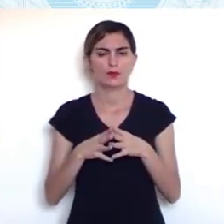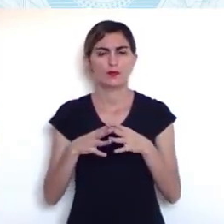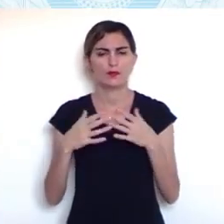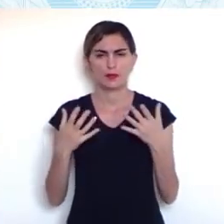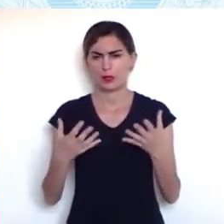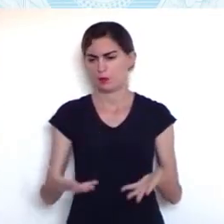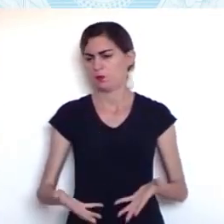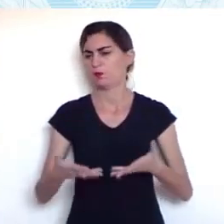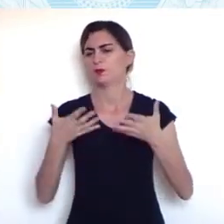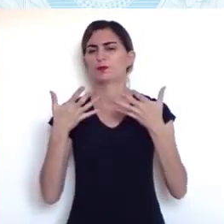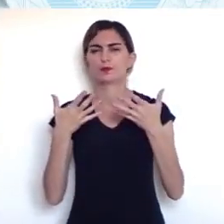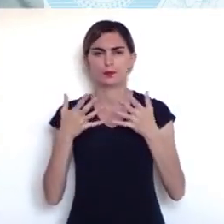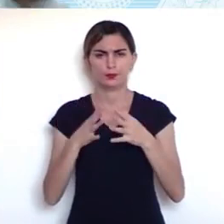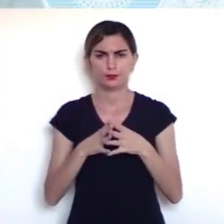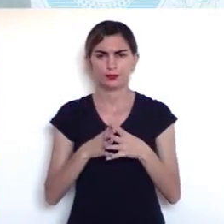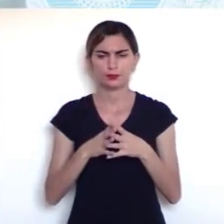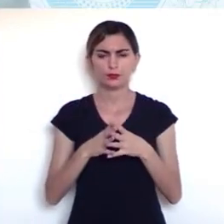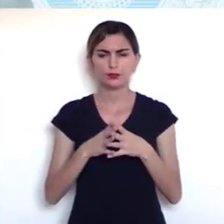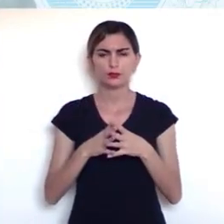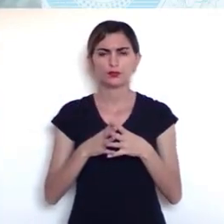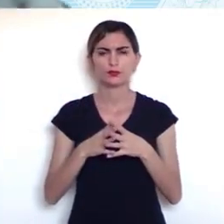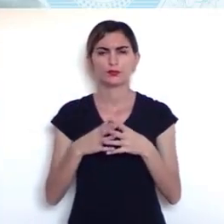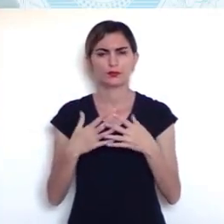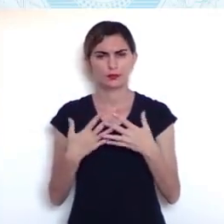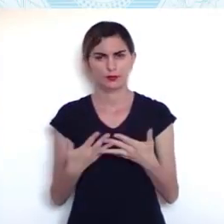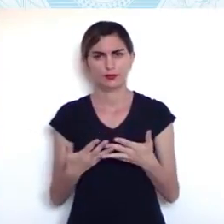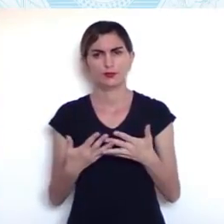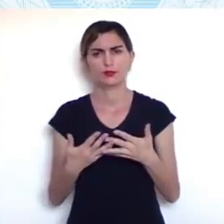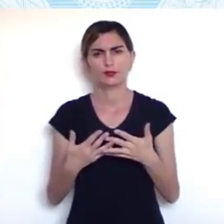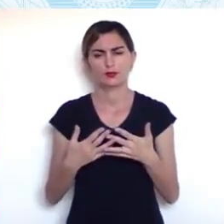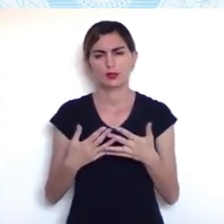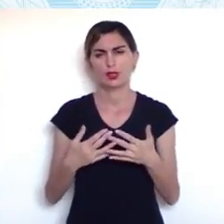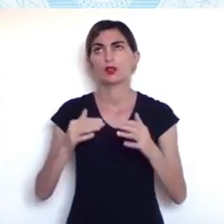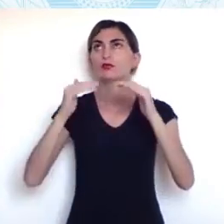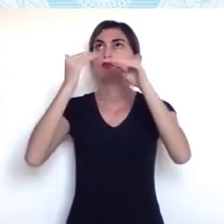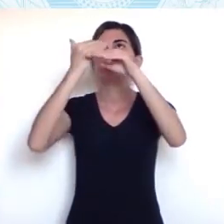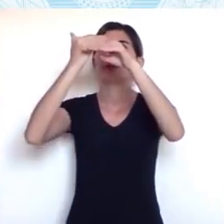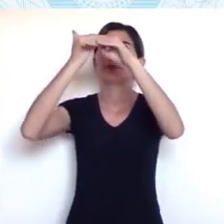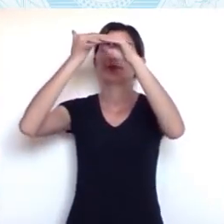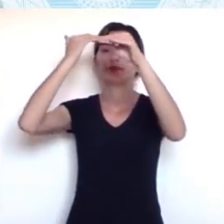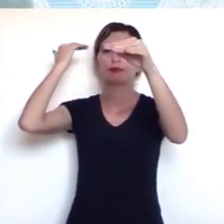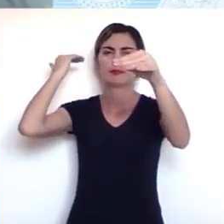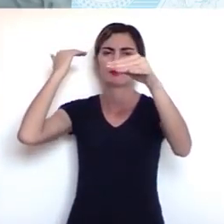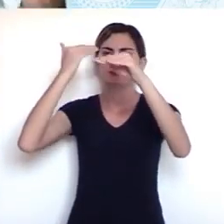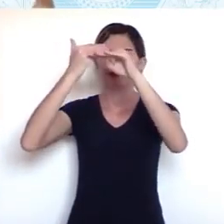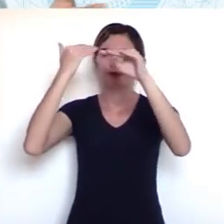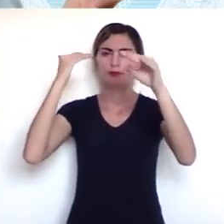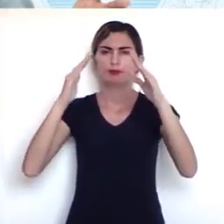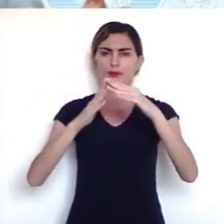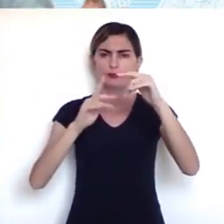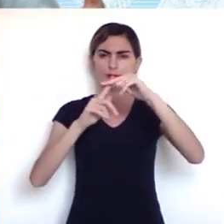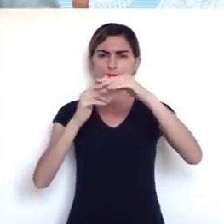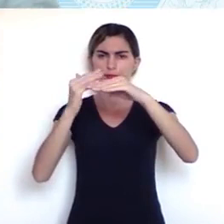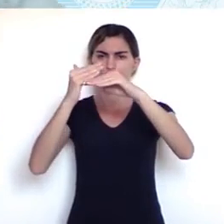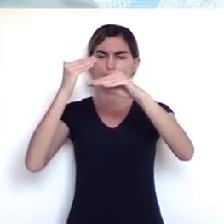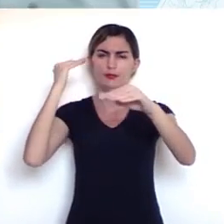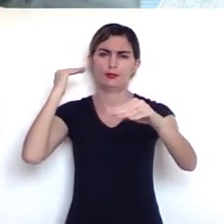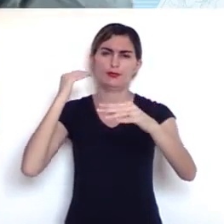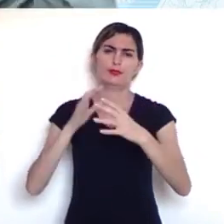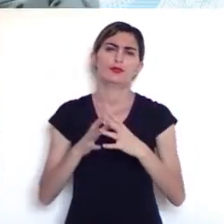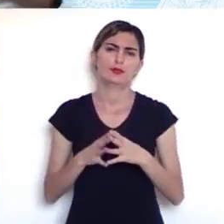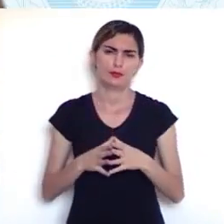brilhante. É isso. O teto da Capela Sistina, quem porventura